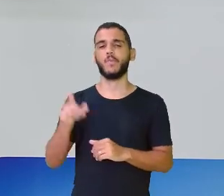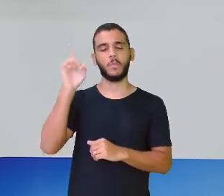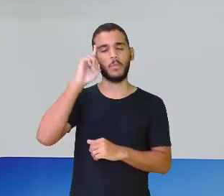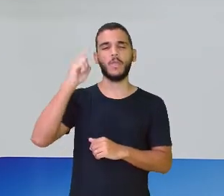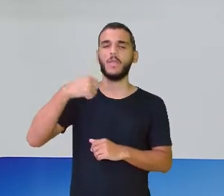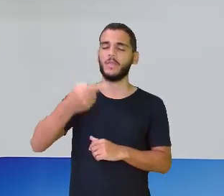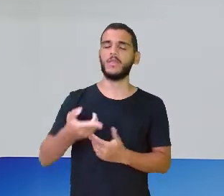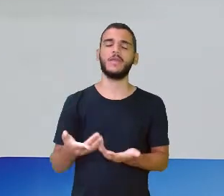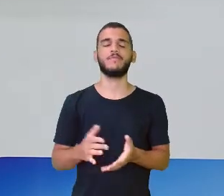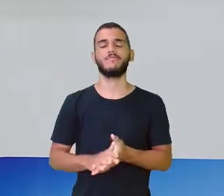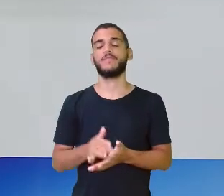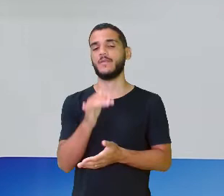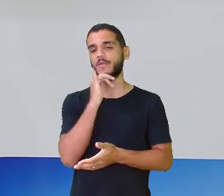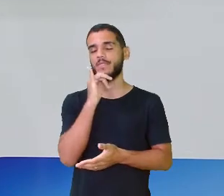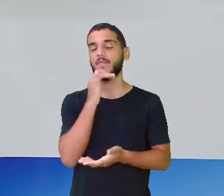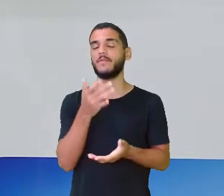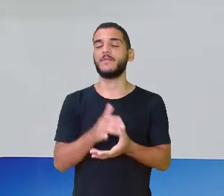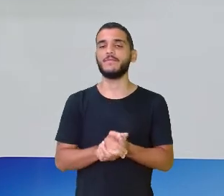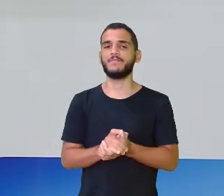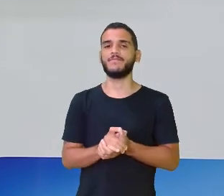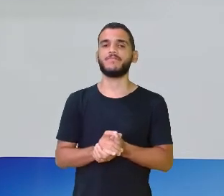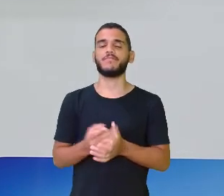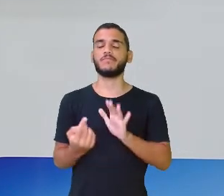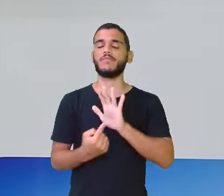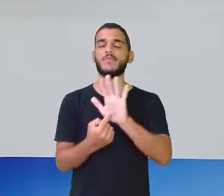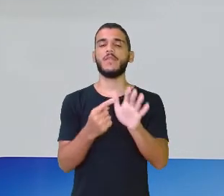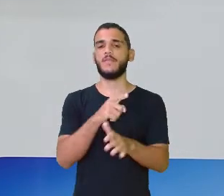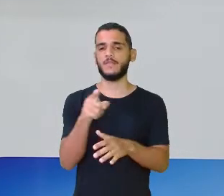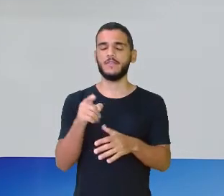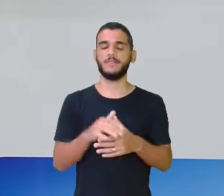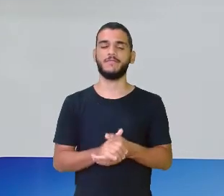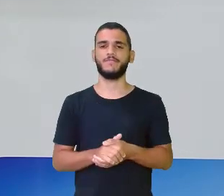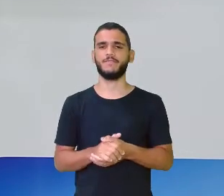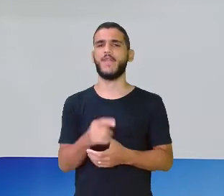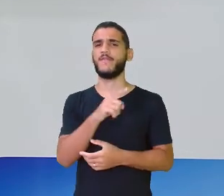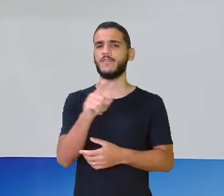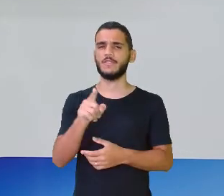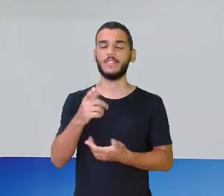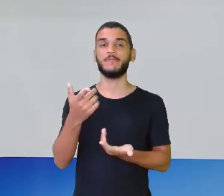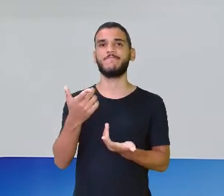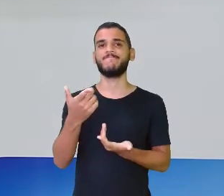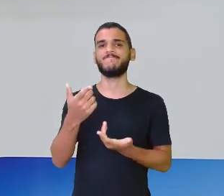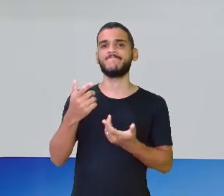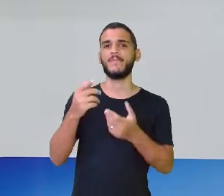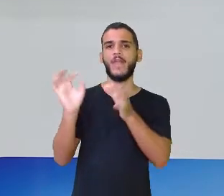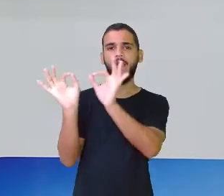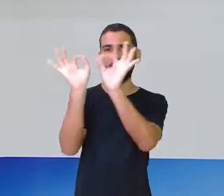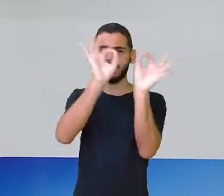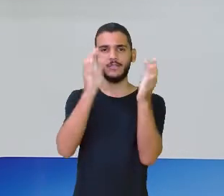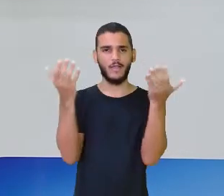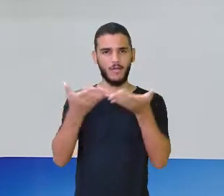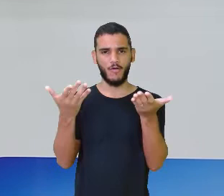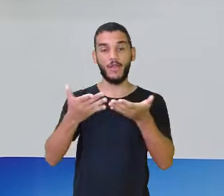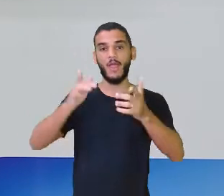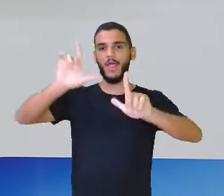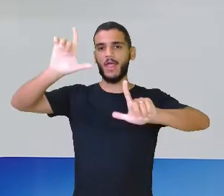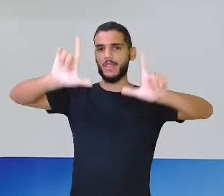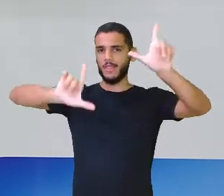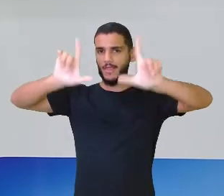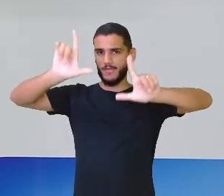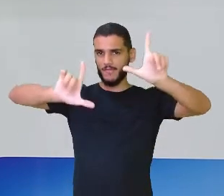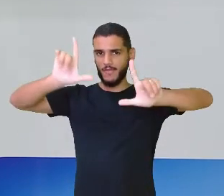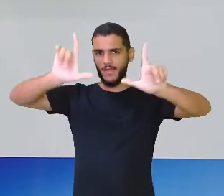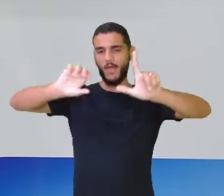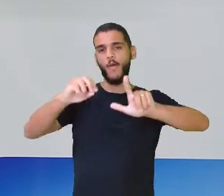da gente, né? Por exemplo, eu já vou dar um exemplo bem simples. Você que está me assistindo agora, ou pela TV,